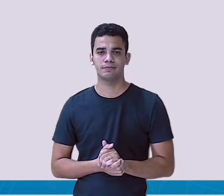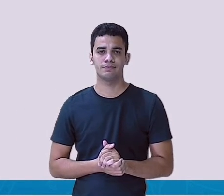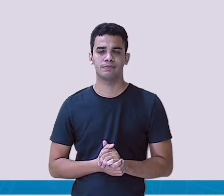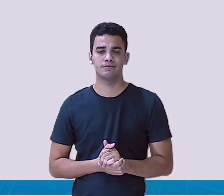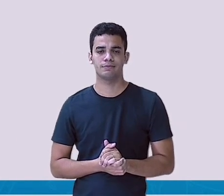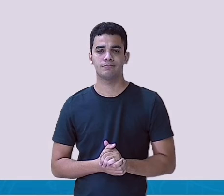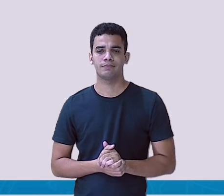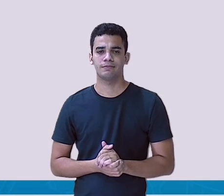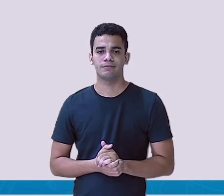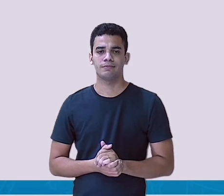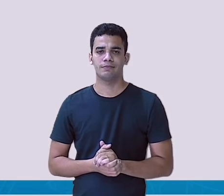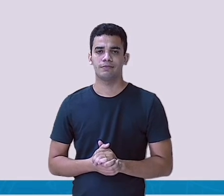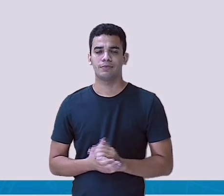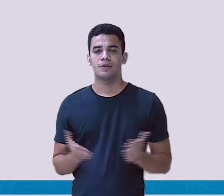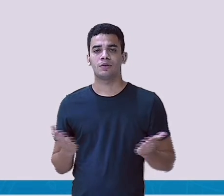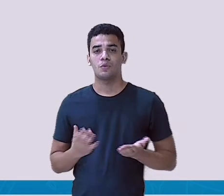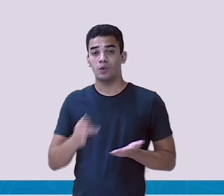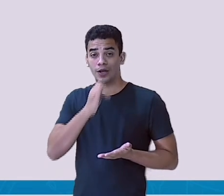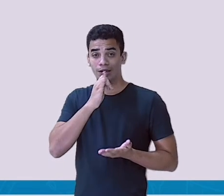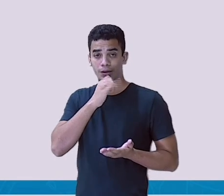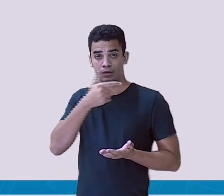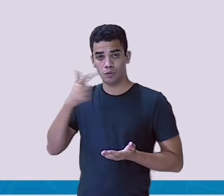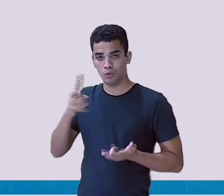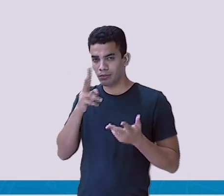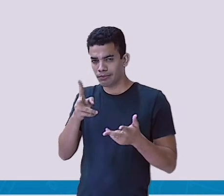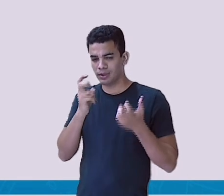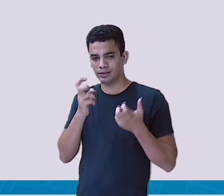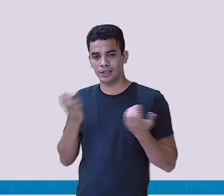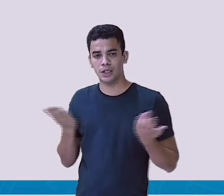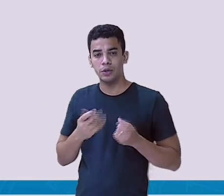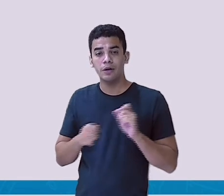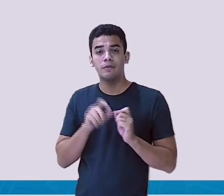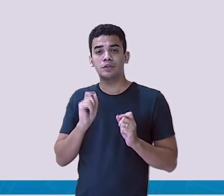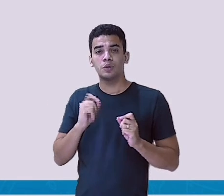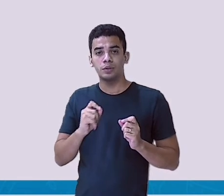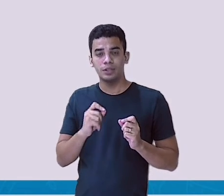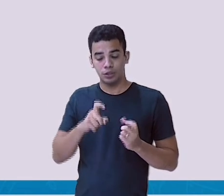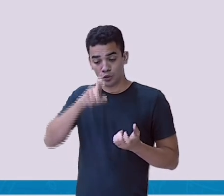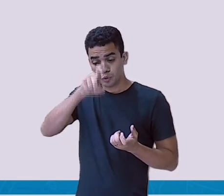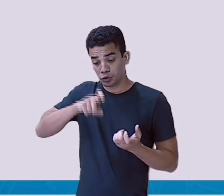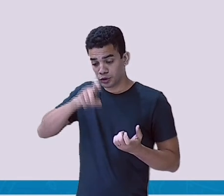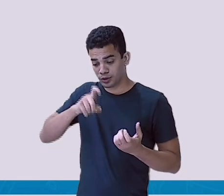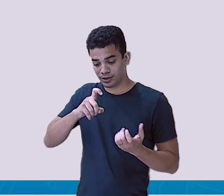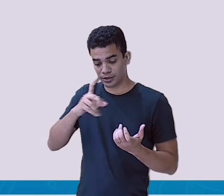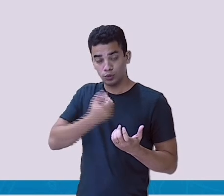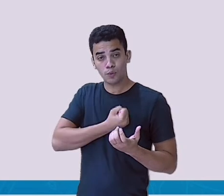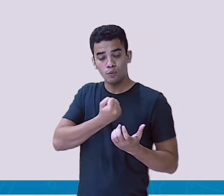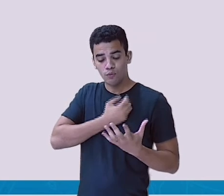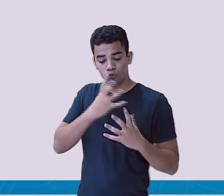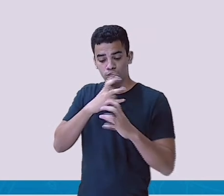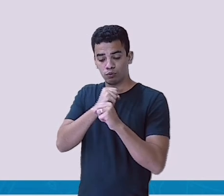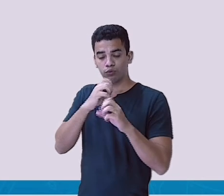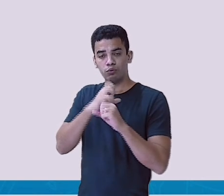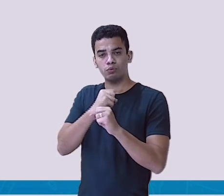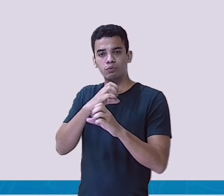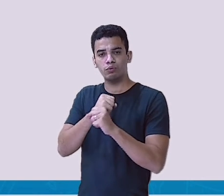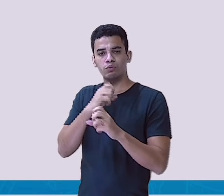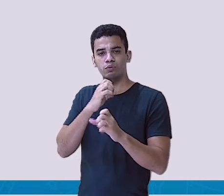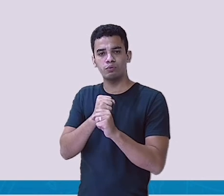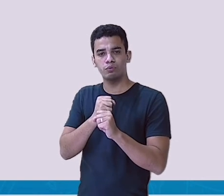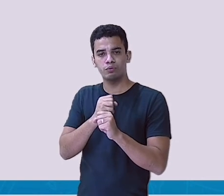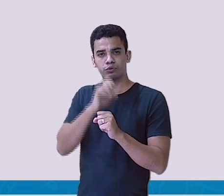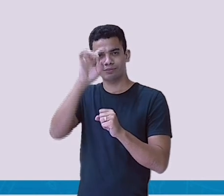Vejam este outro exemplo. Calcule o valor de x em cada item. Aqui eu tenho, se este ângulo